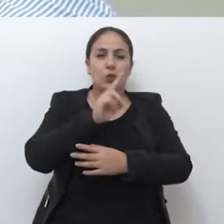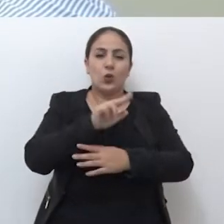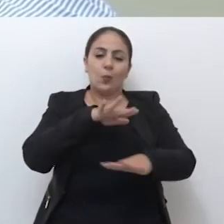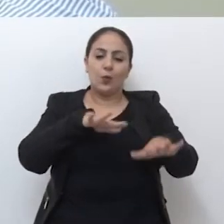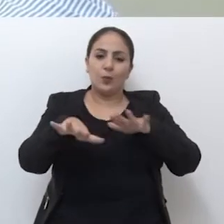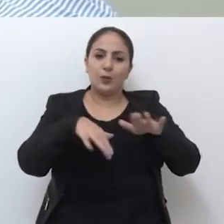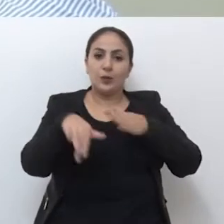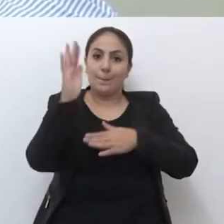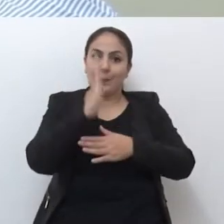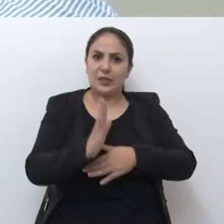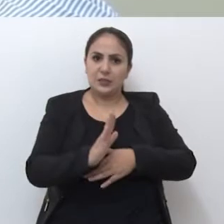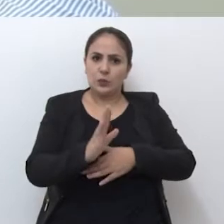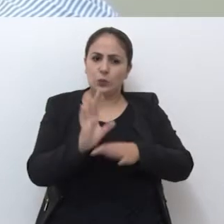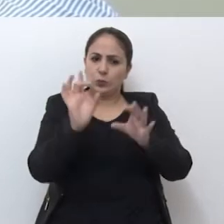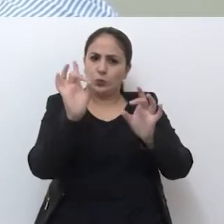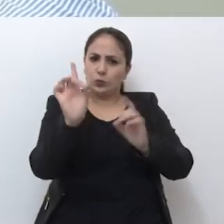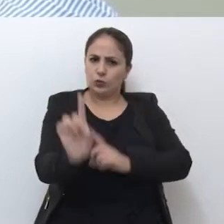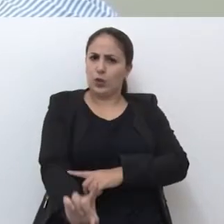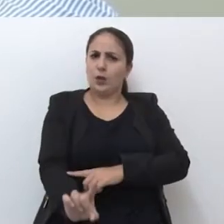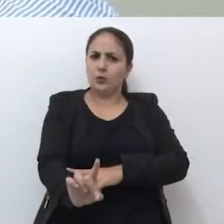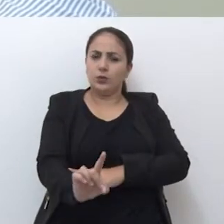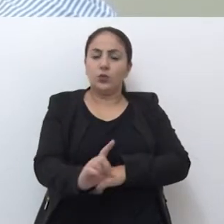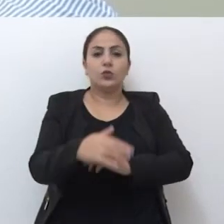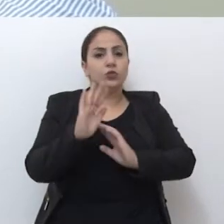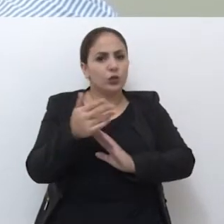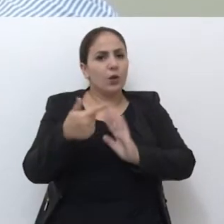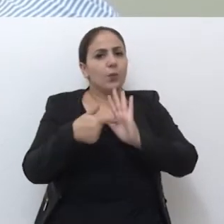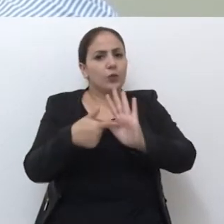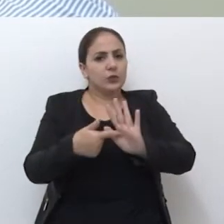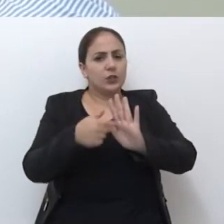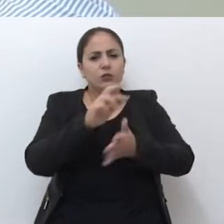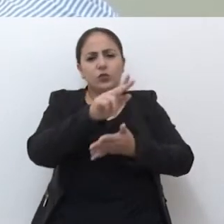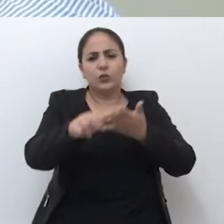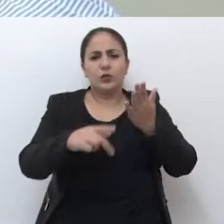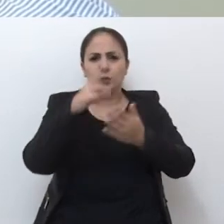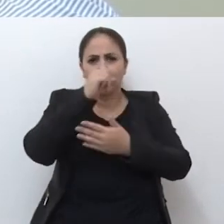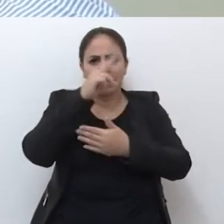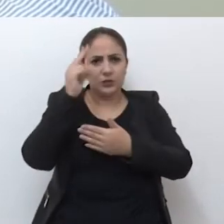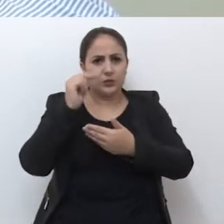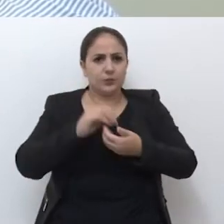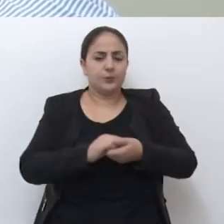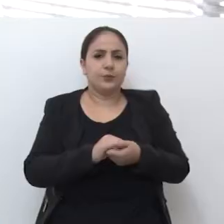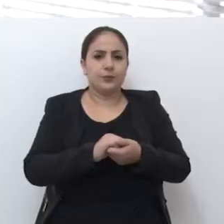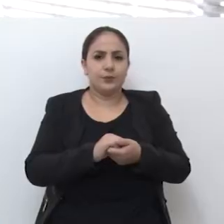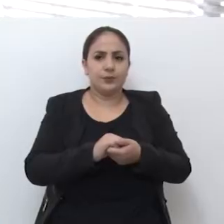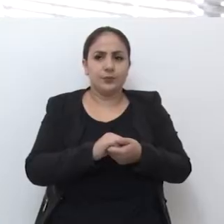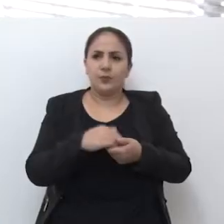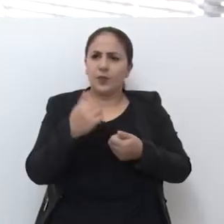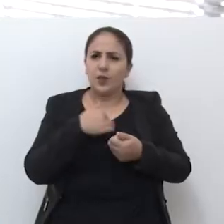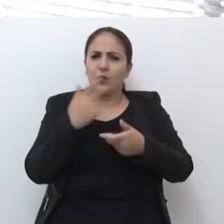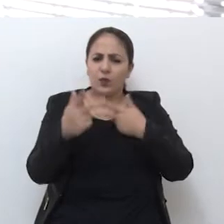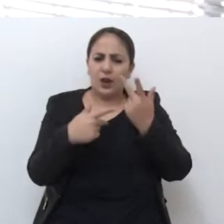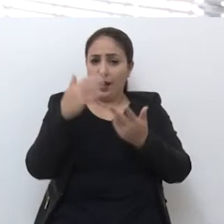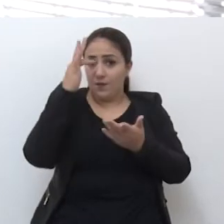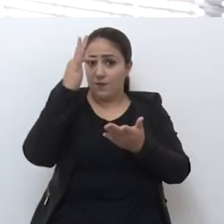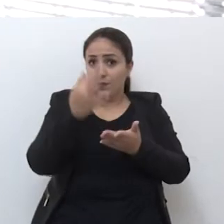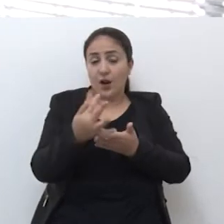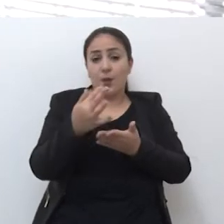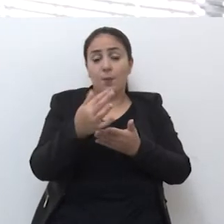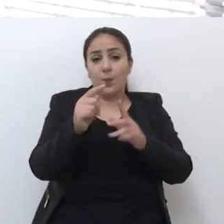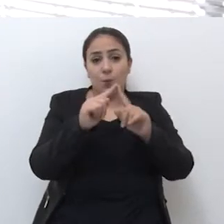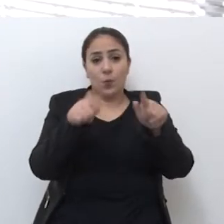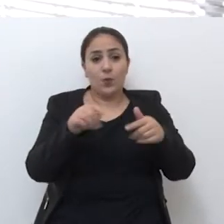chamado Movimento Brasil Direito já foi apresentado em diversos municípios. Eu tenho chamado isso de fé